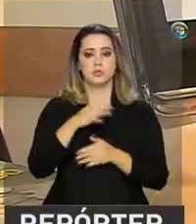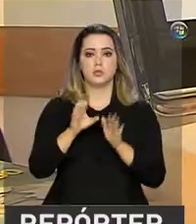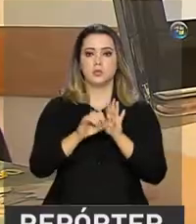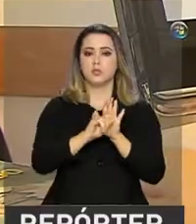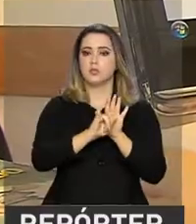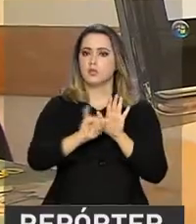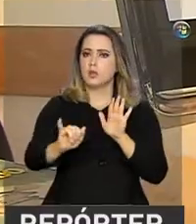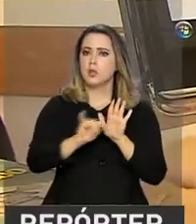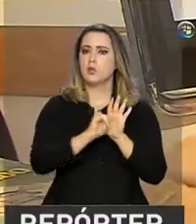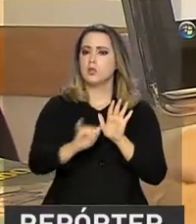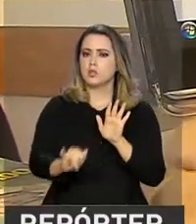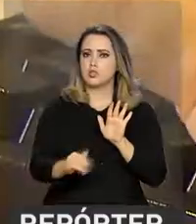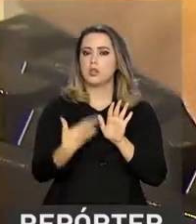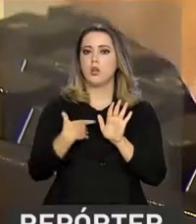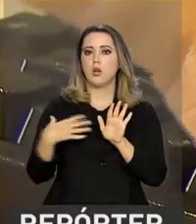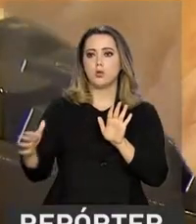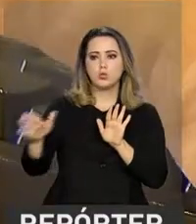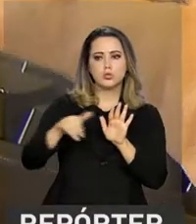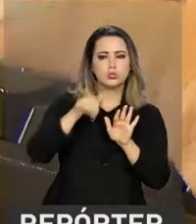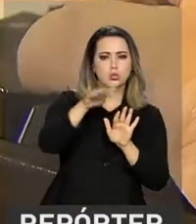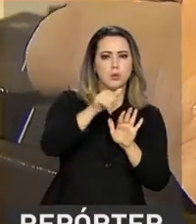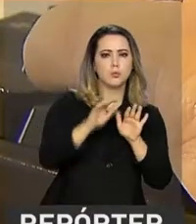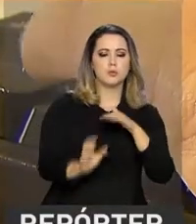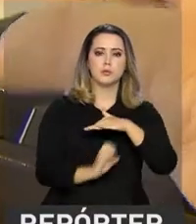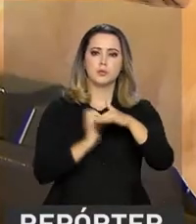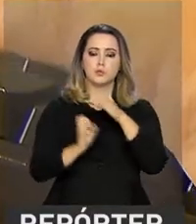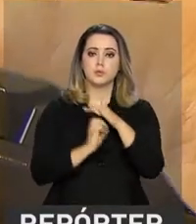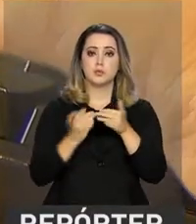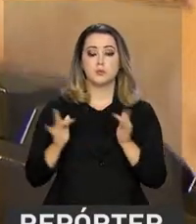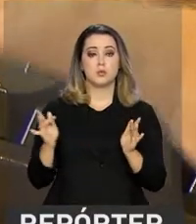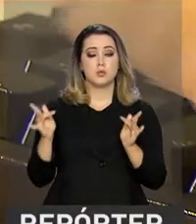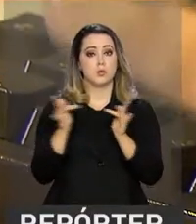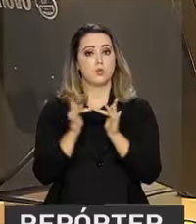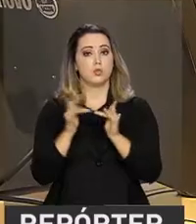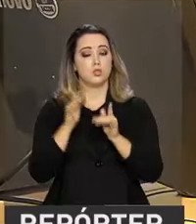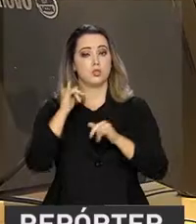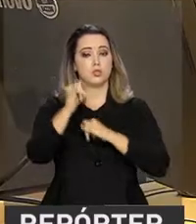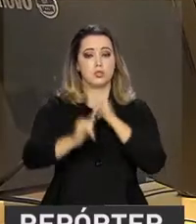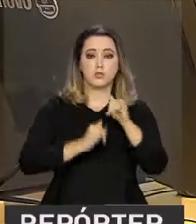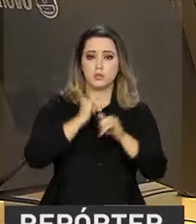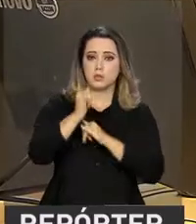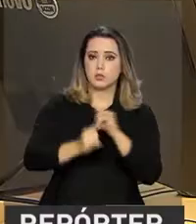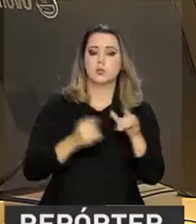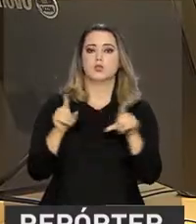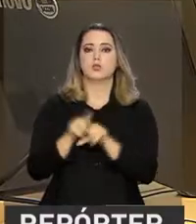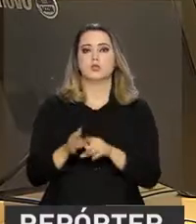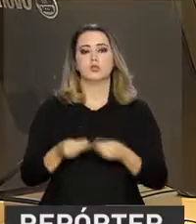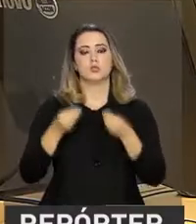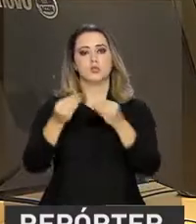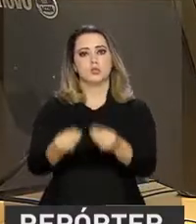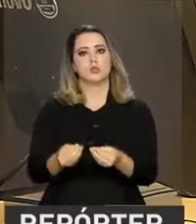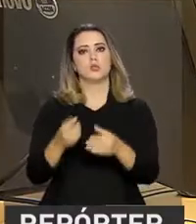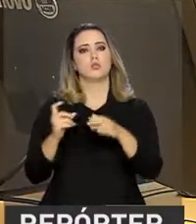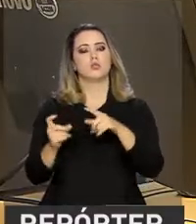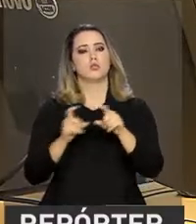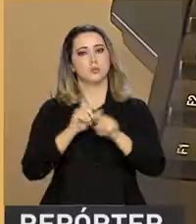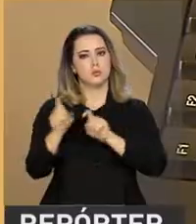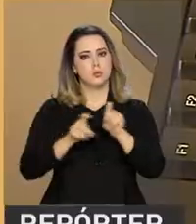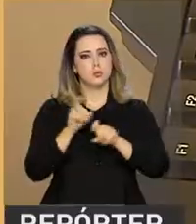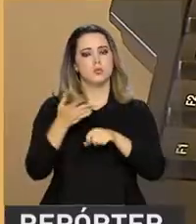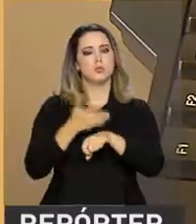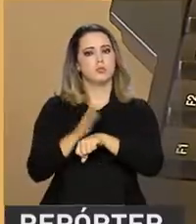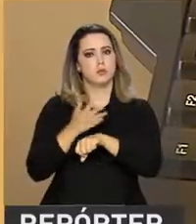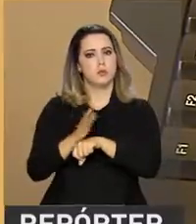que credencia empresas para prestar serviços de conectividade e fornecer equipamentos e dar treinamento